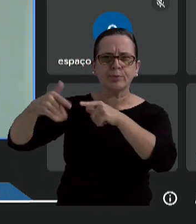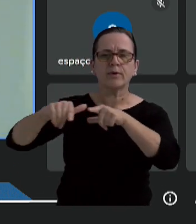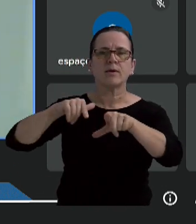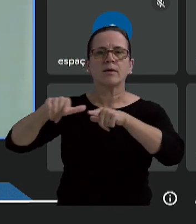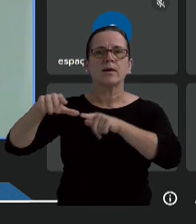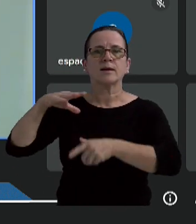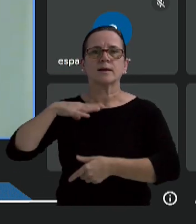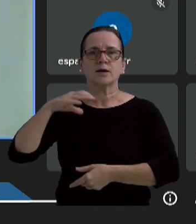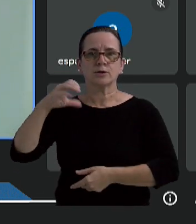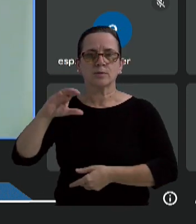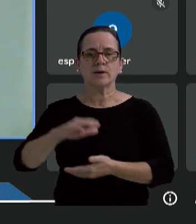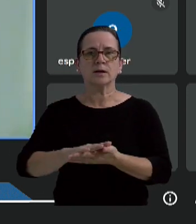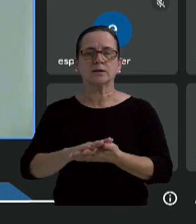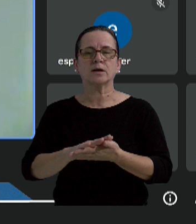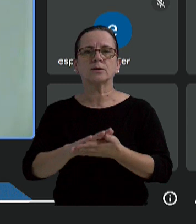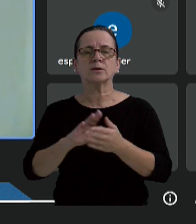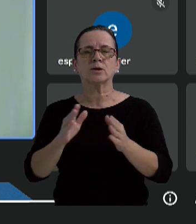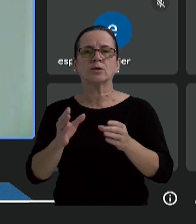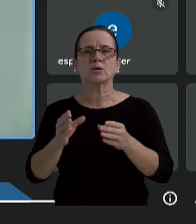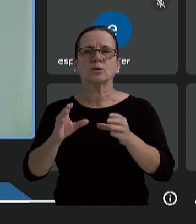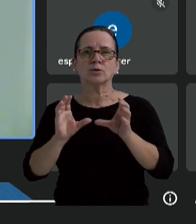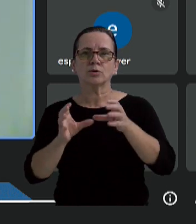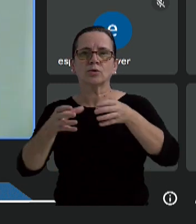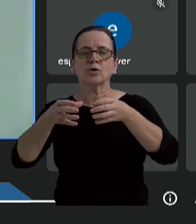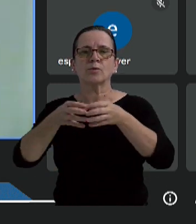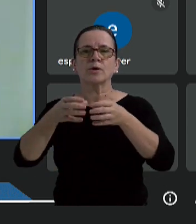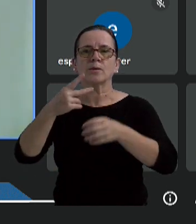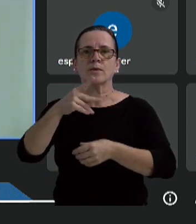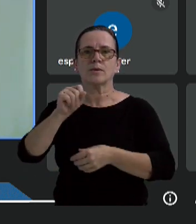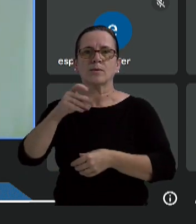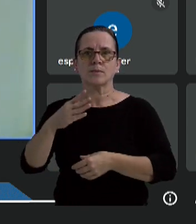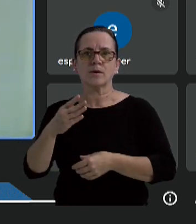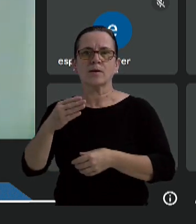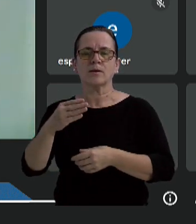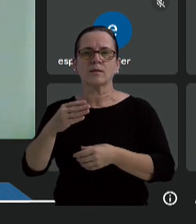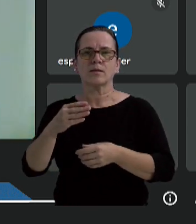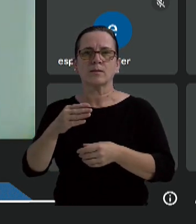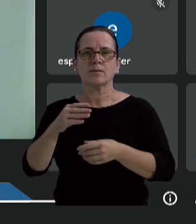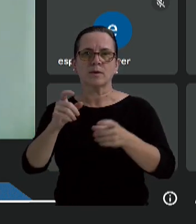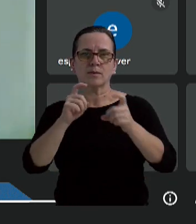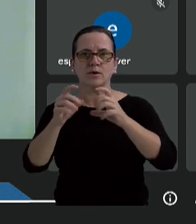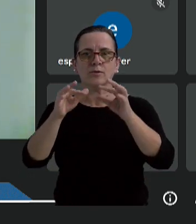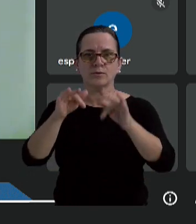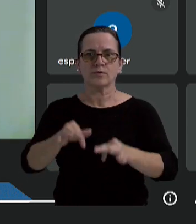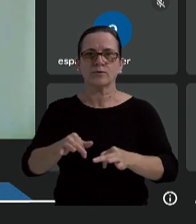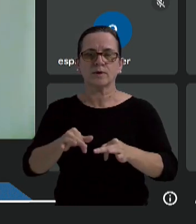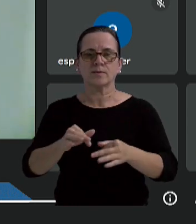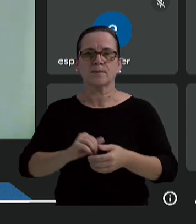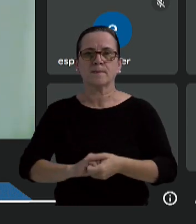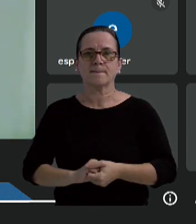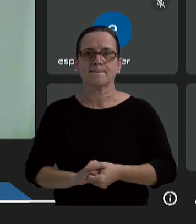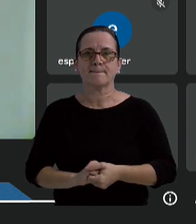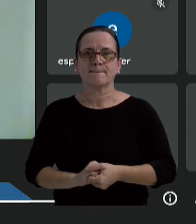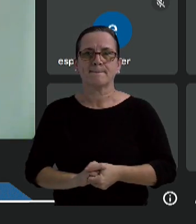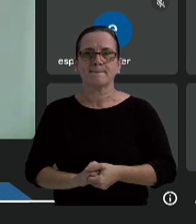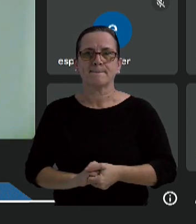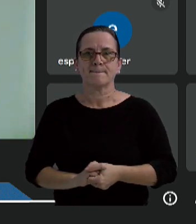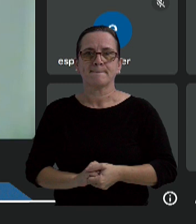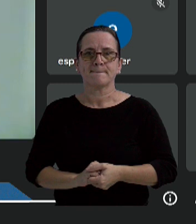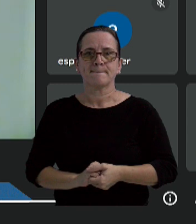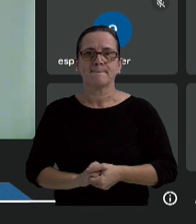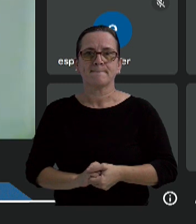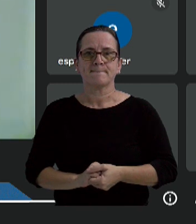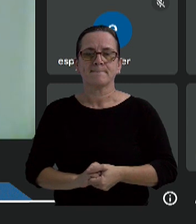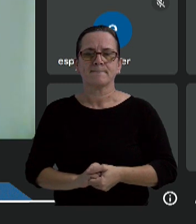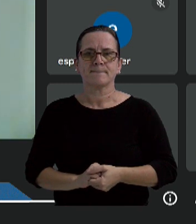Cubatão como líder da bancada do PSB eu peço a obstrução da sessão é o quê